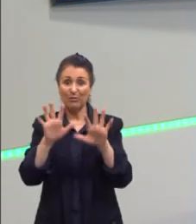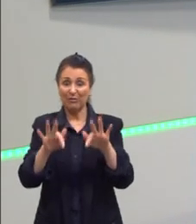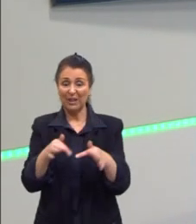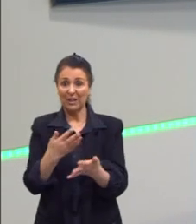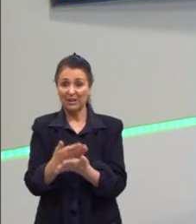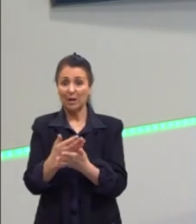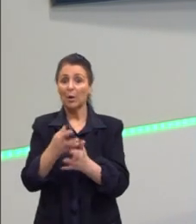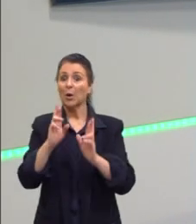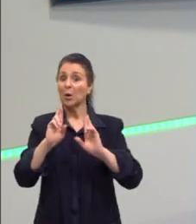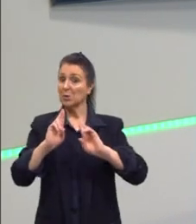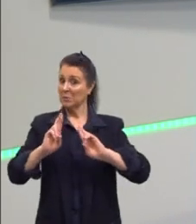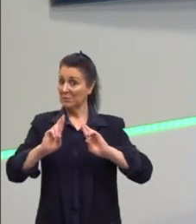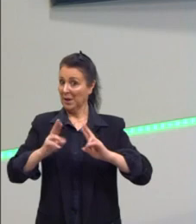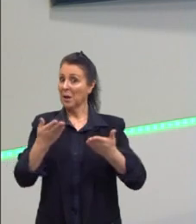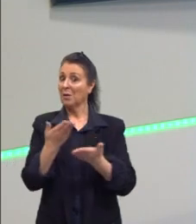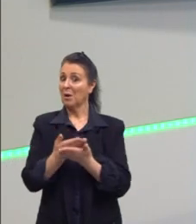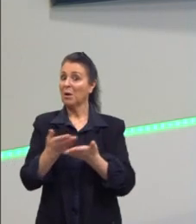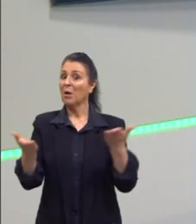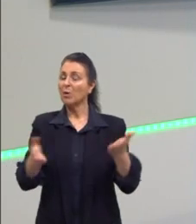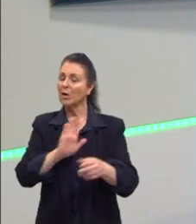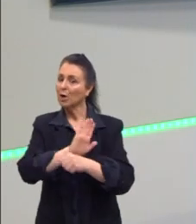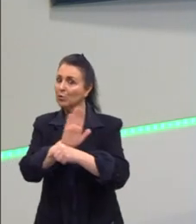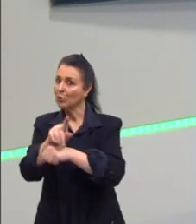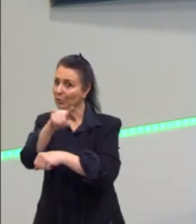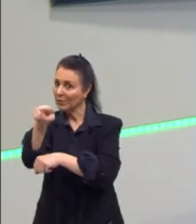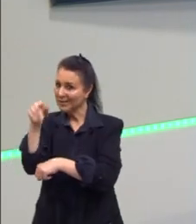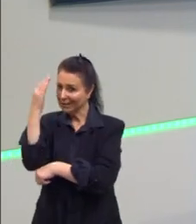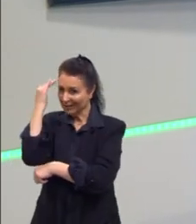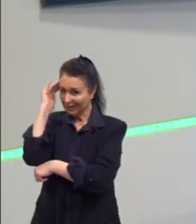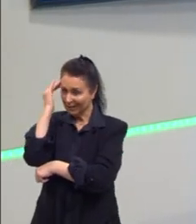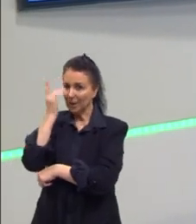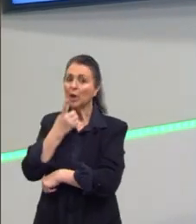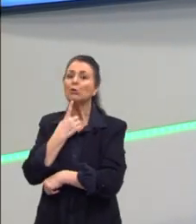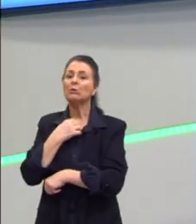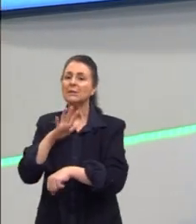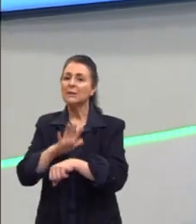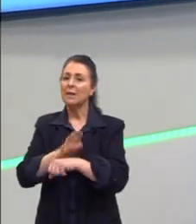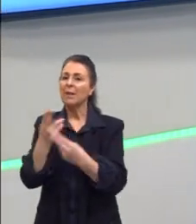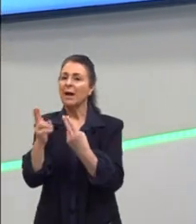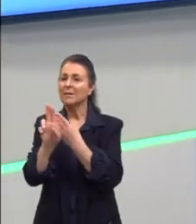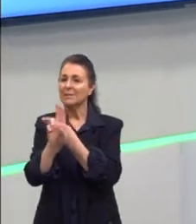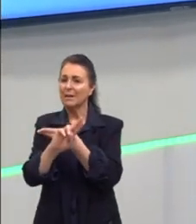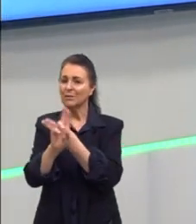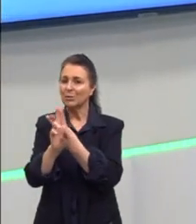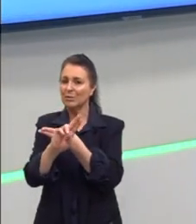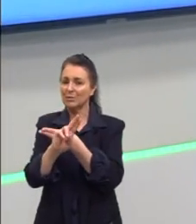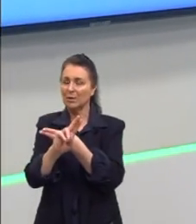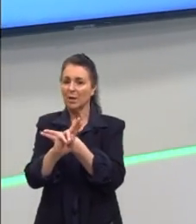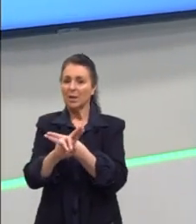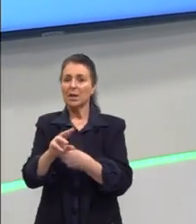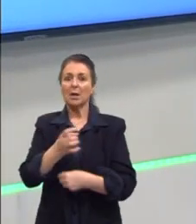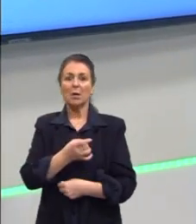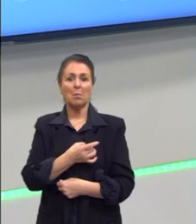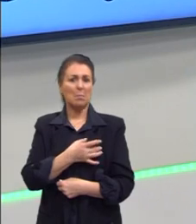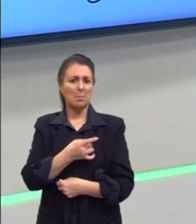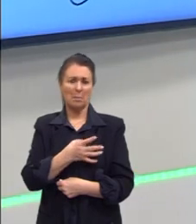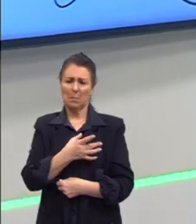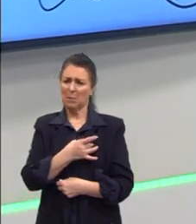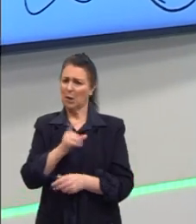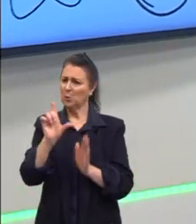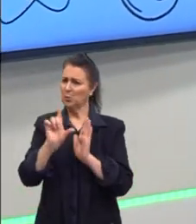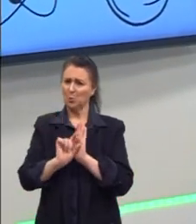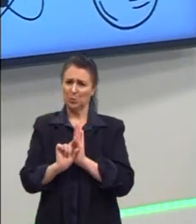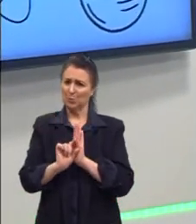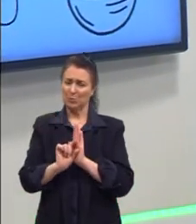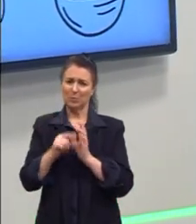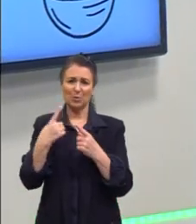aula eu espero que a aula de hoje tem ajudado vocês a entender e gostar um pouquinho mais de radioatividade tem menos medo desse assunto